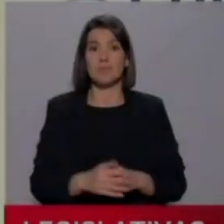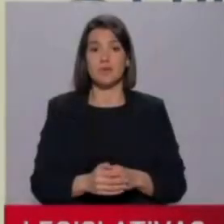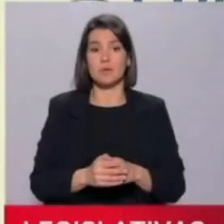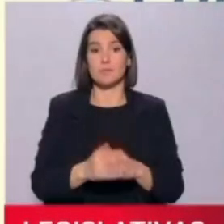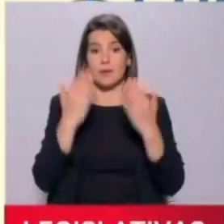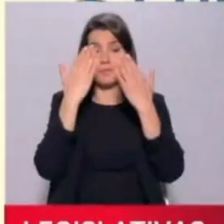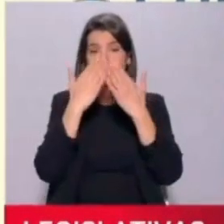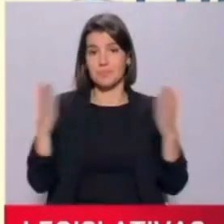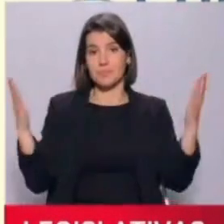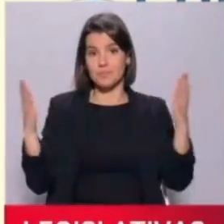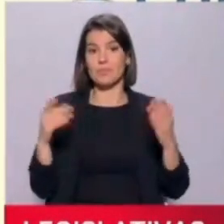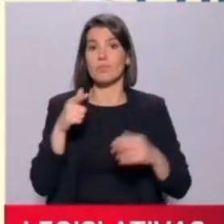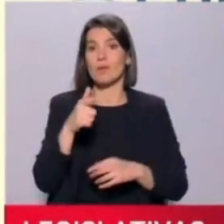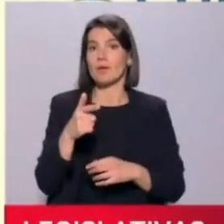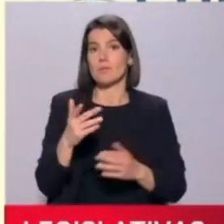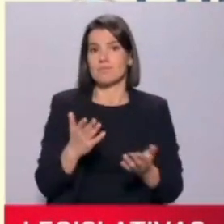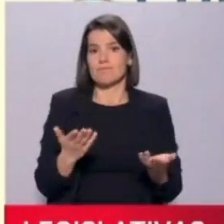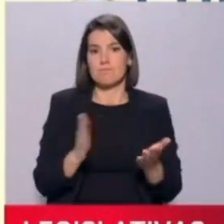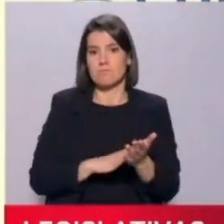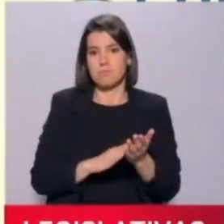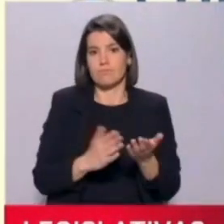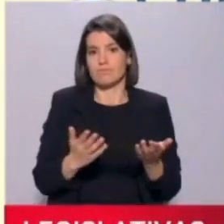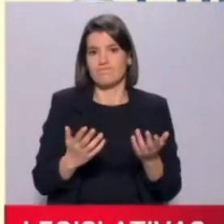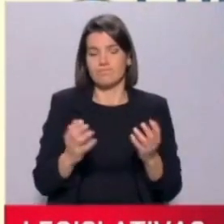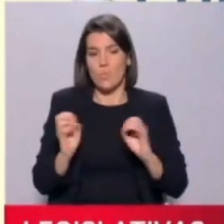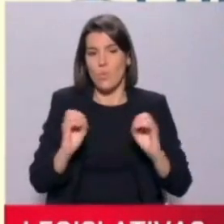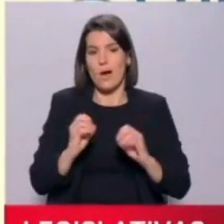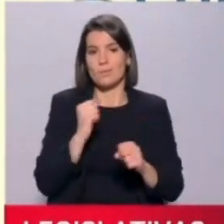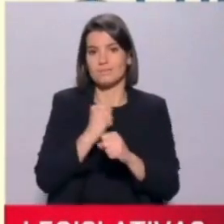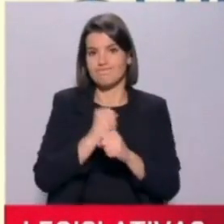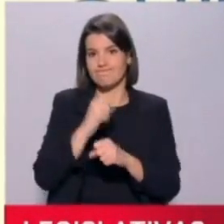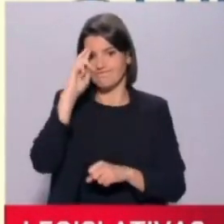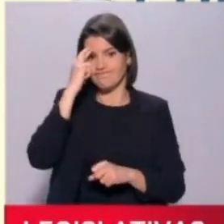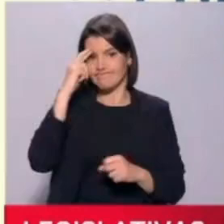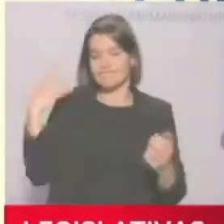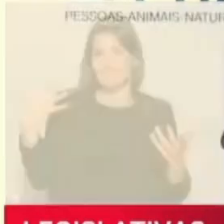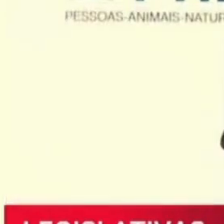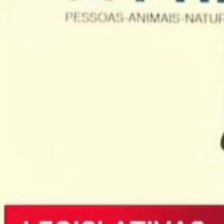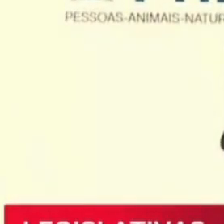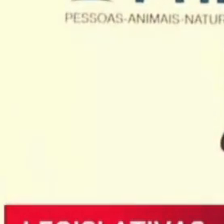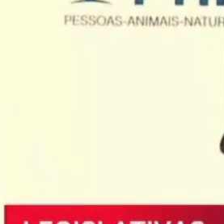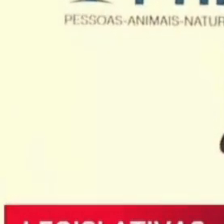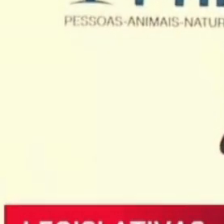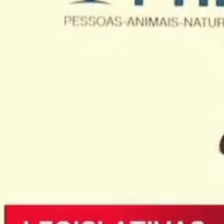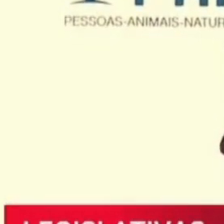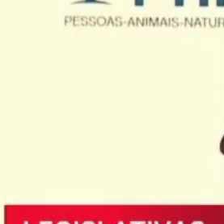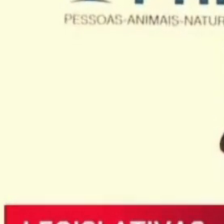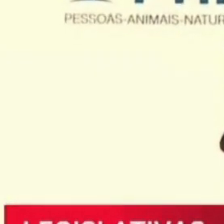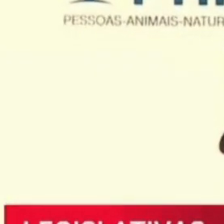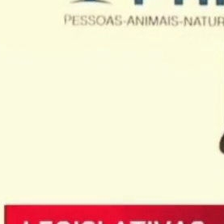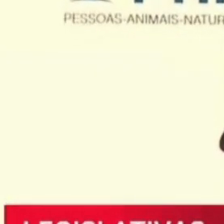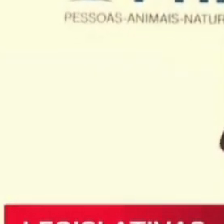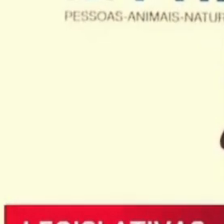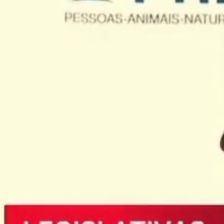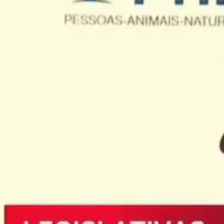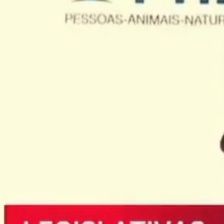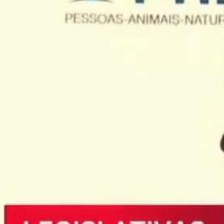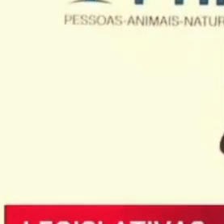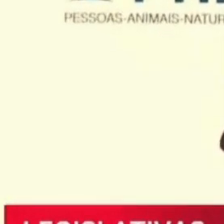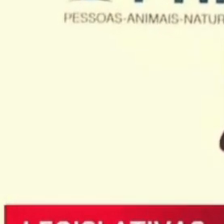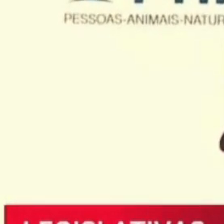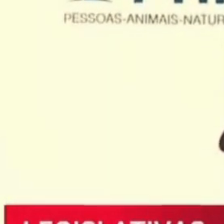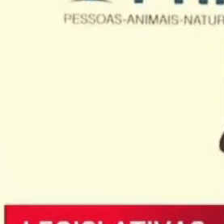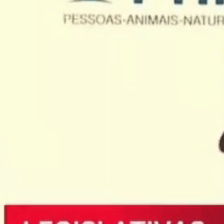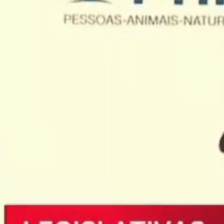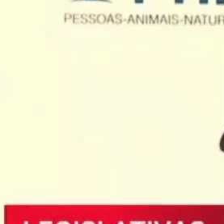é feito de forma alguma o trabalho empenhados que temos desenvolvido nos últimos anos que desenvolvemos todas e todos os candidatos nesta campanha